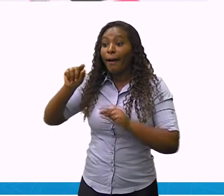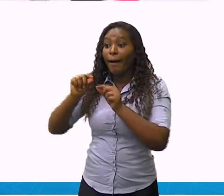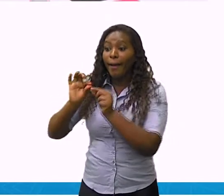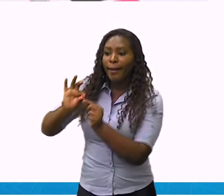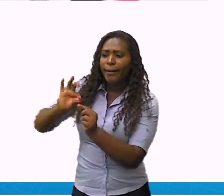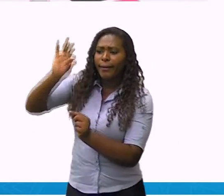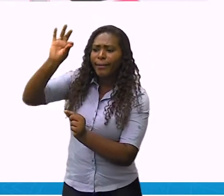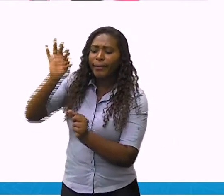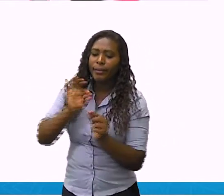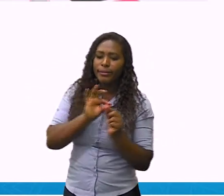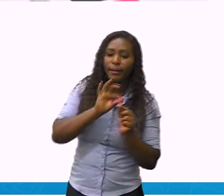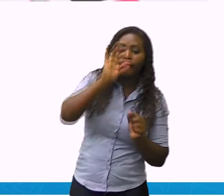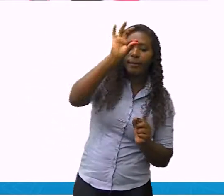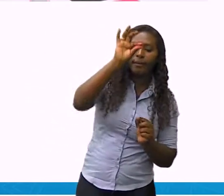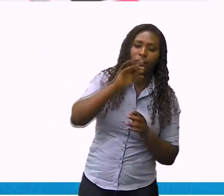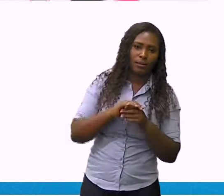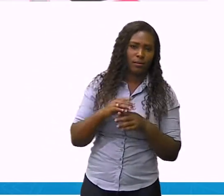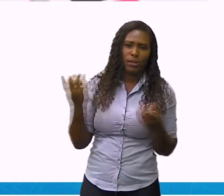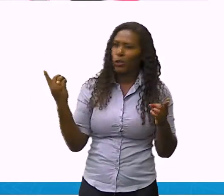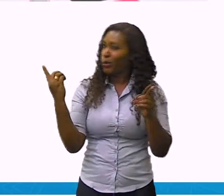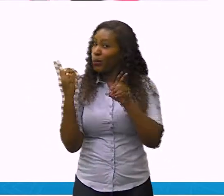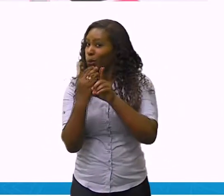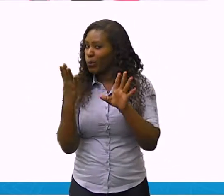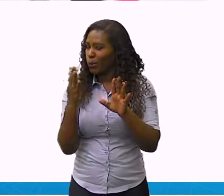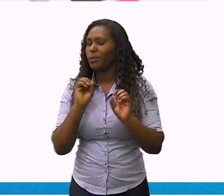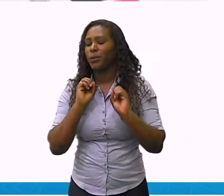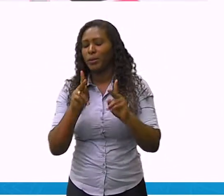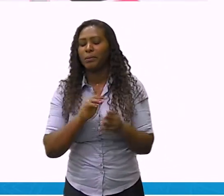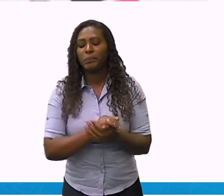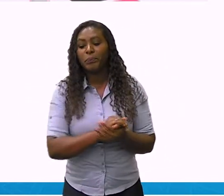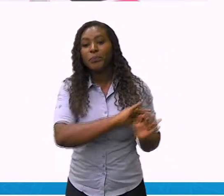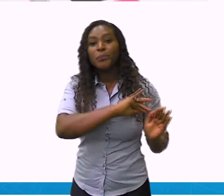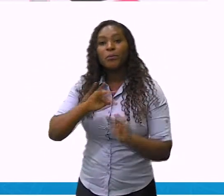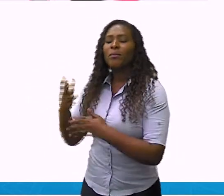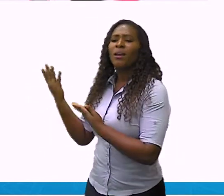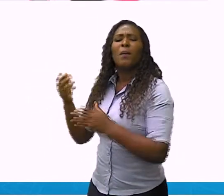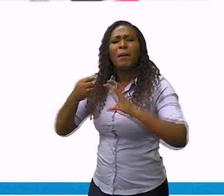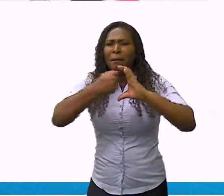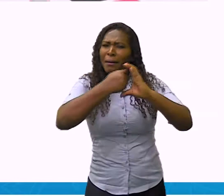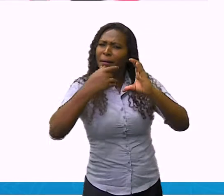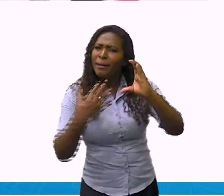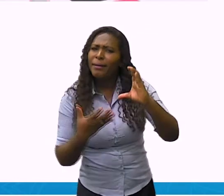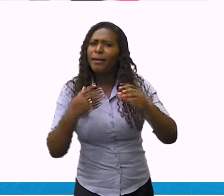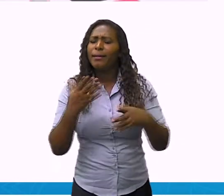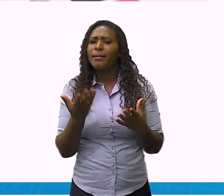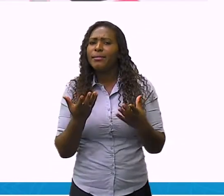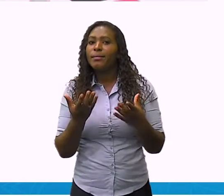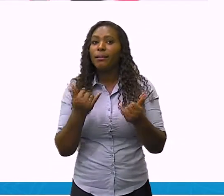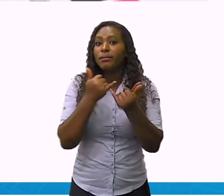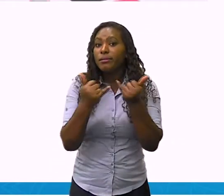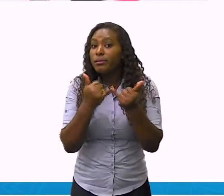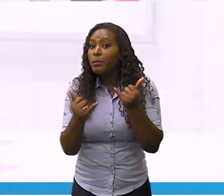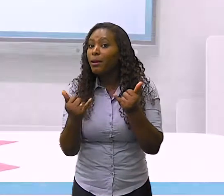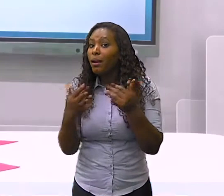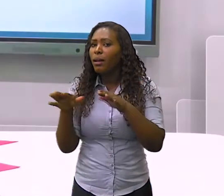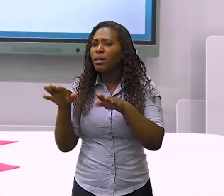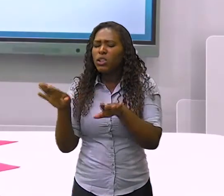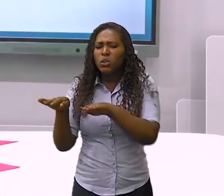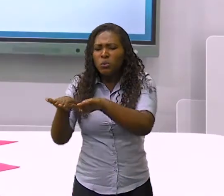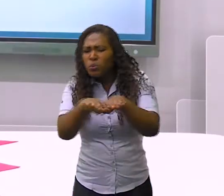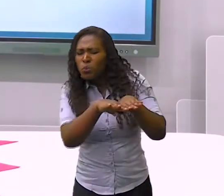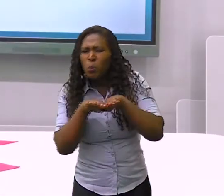as características comuns a todo paralelogramo? Nós vimos isso na aula passada, vocês estão lembrados?